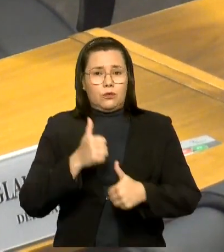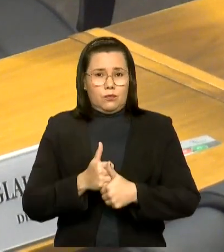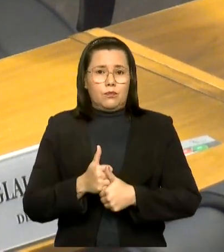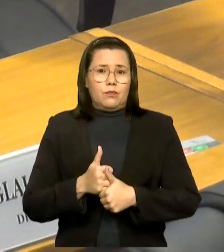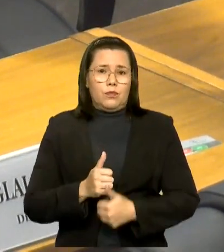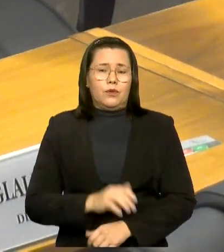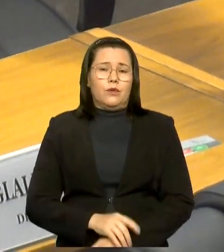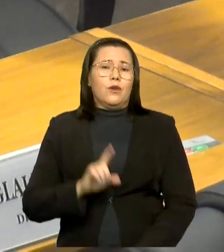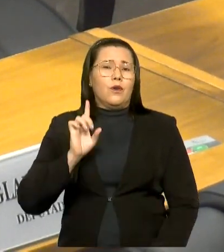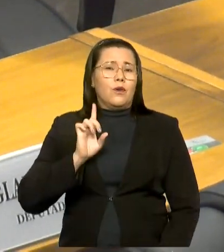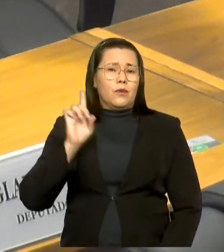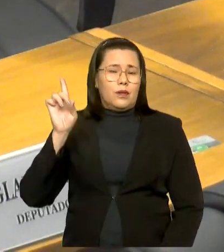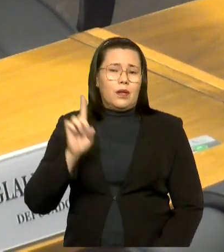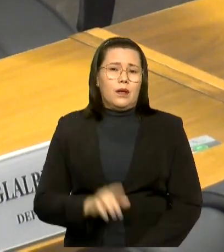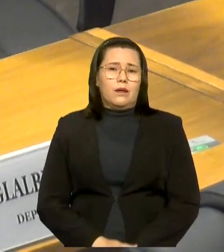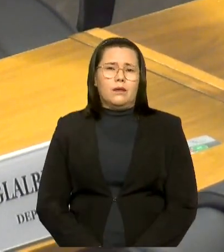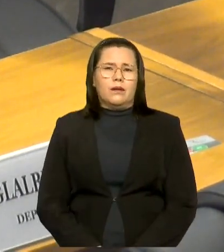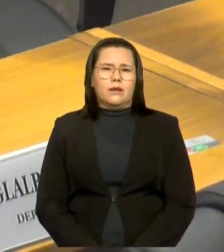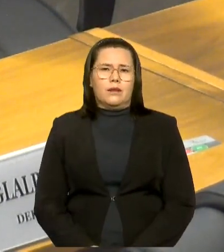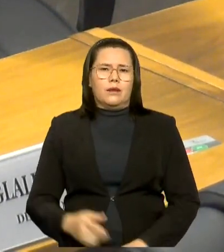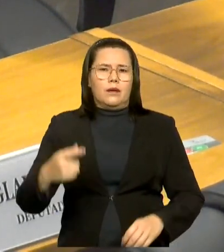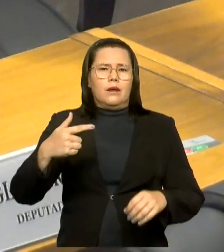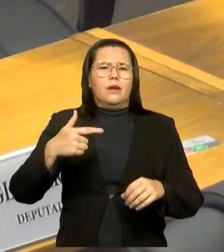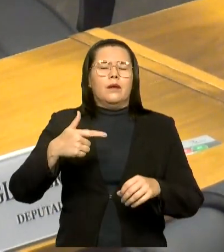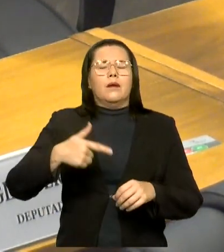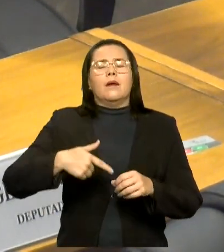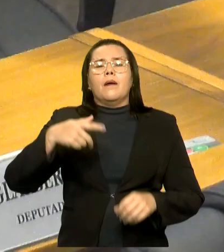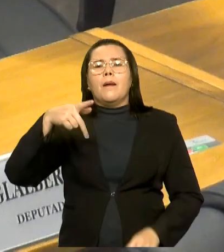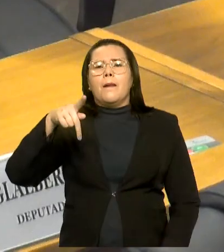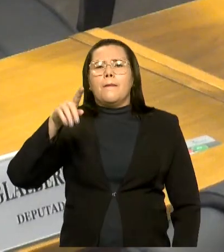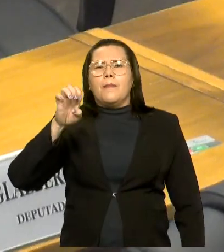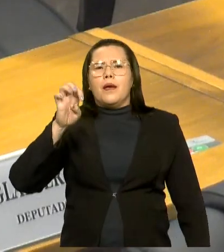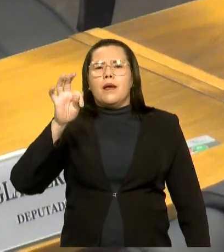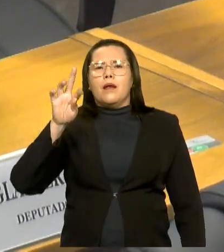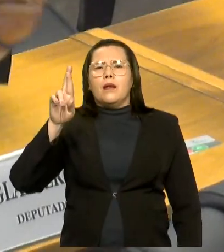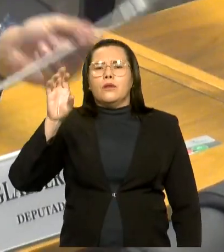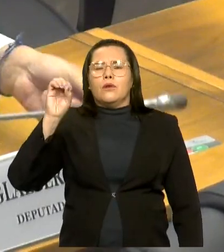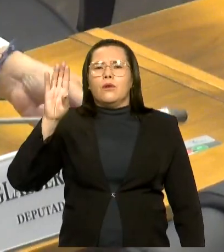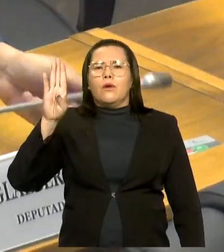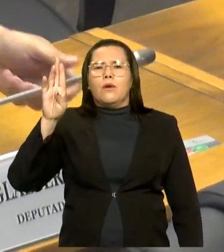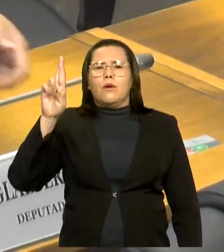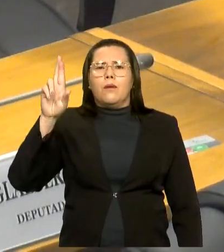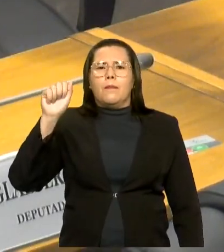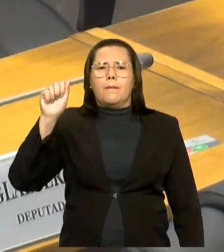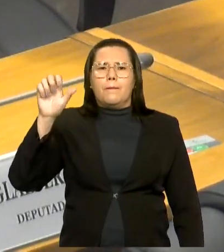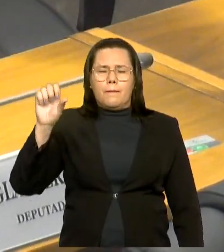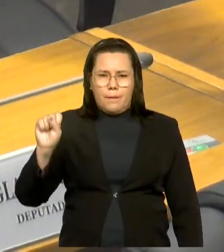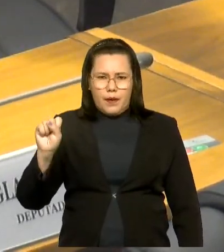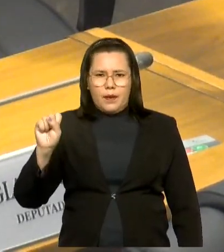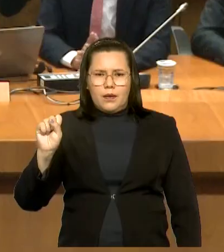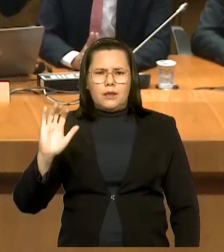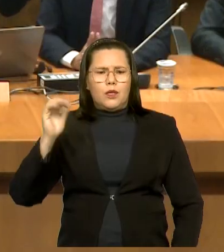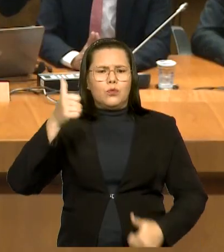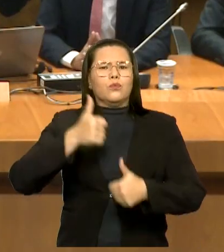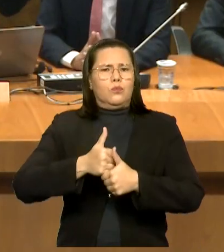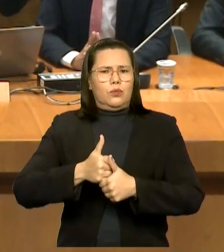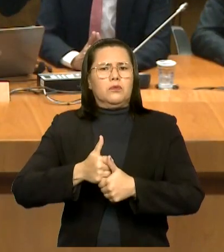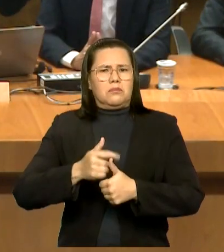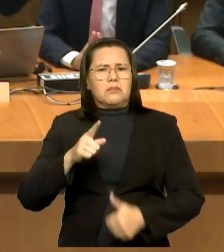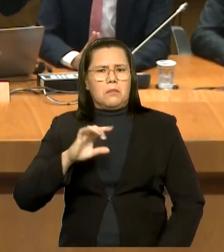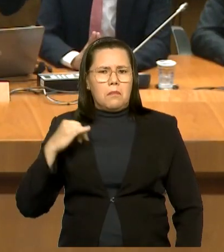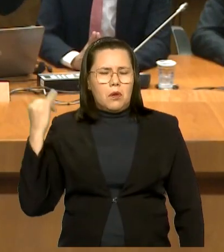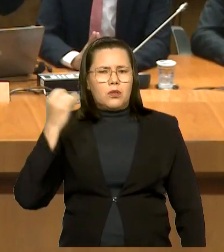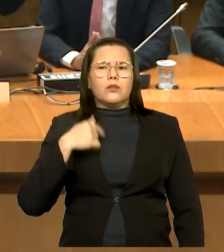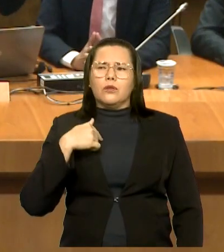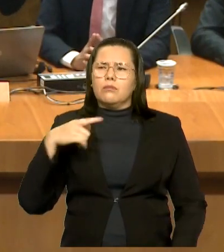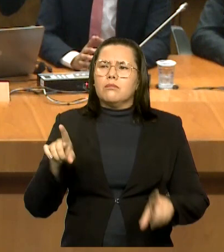grande irmão que a política me deu e desejo todo sucesso aí. Eu também peço ao deputado Hélio, acho que ele aprova